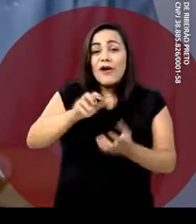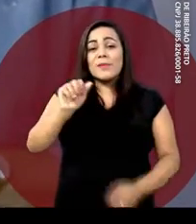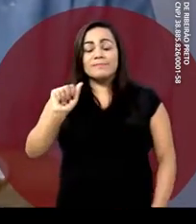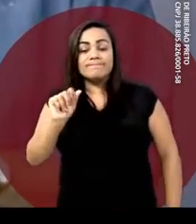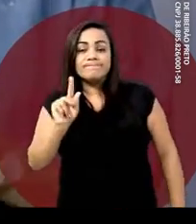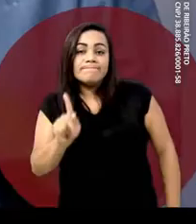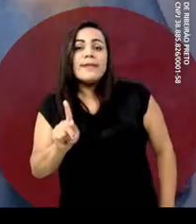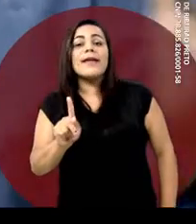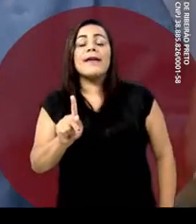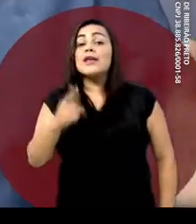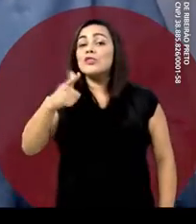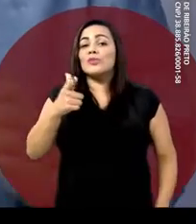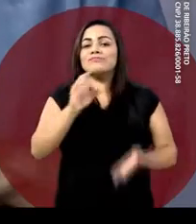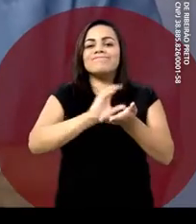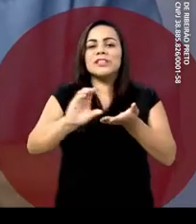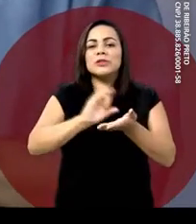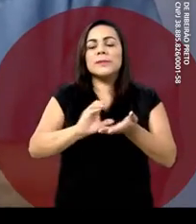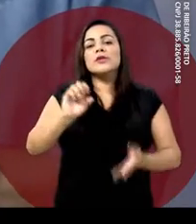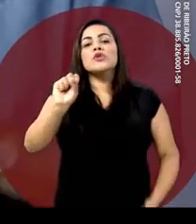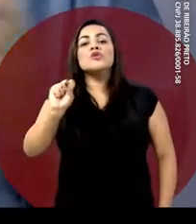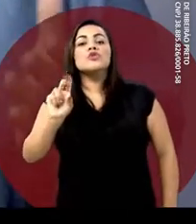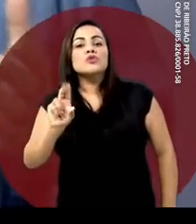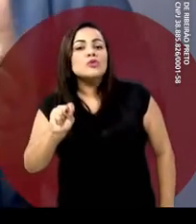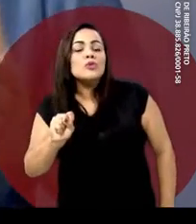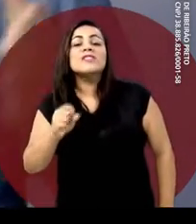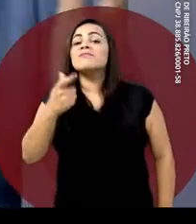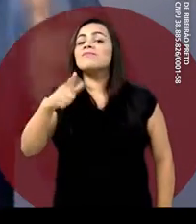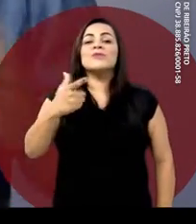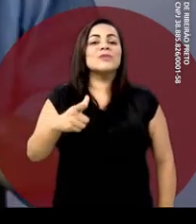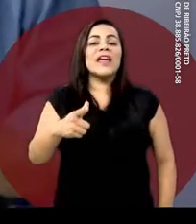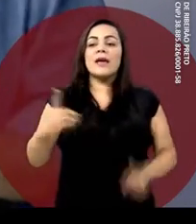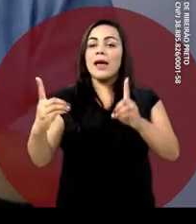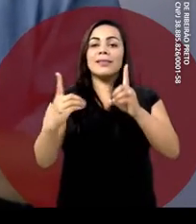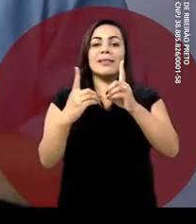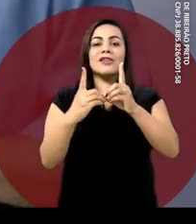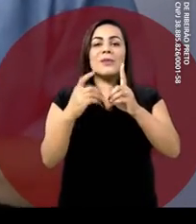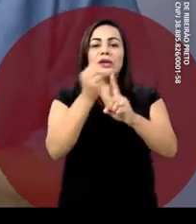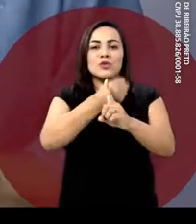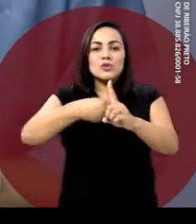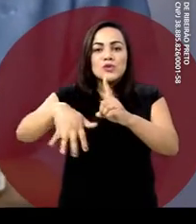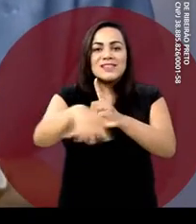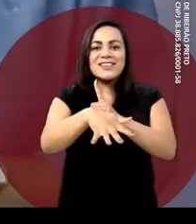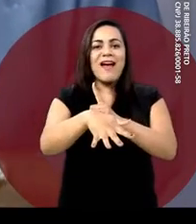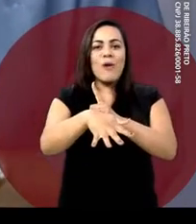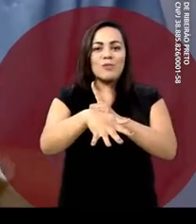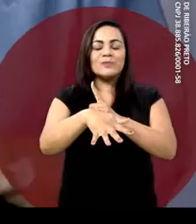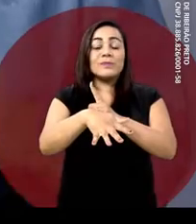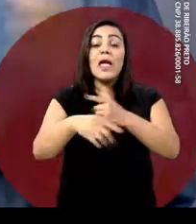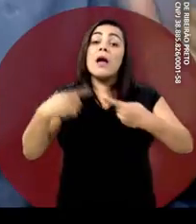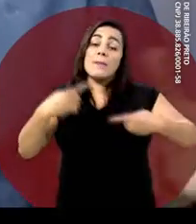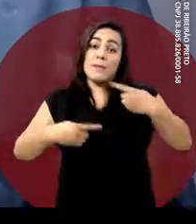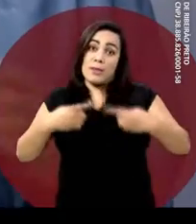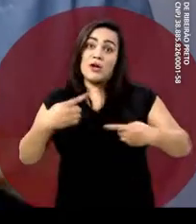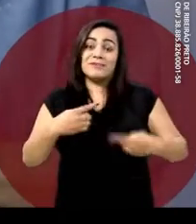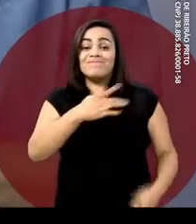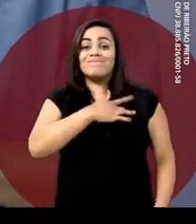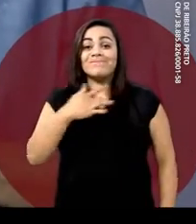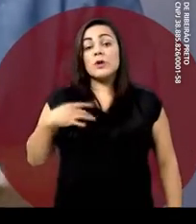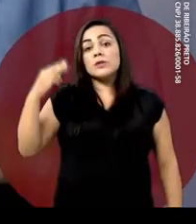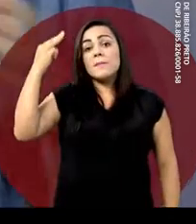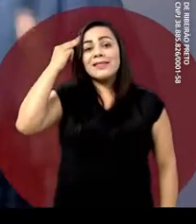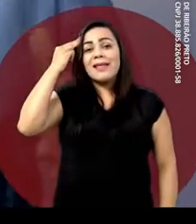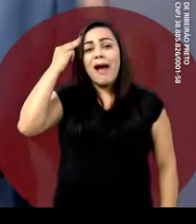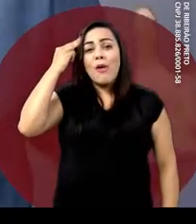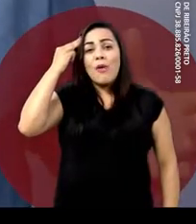da Previdência, no desfinanciamento do SUS, bem como do Sistema Único de Assistência Social. A política de